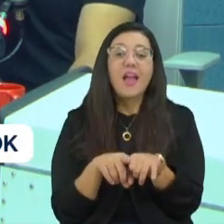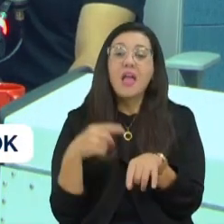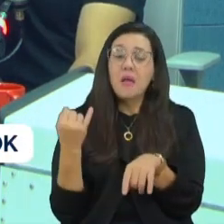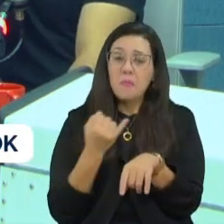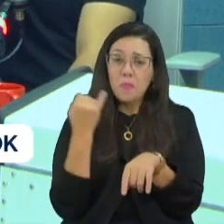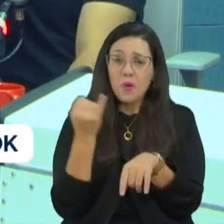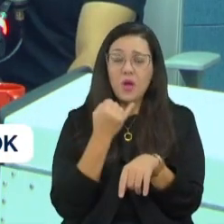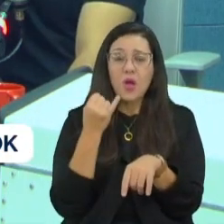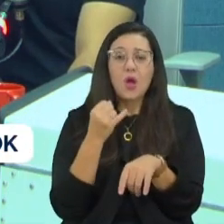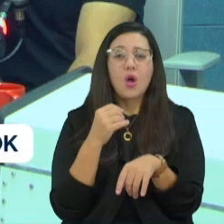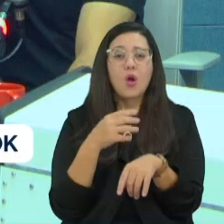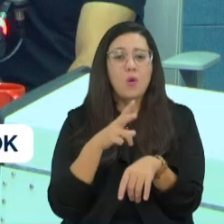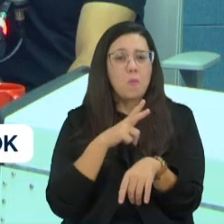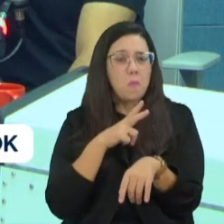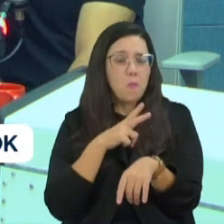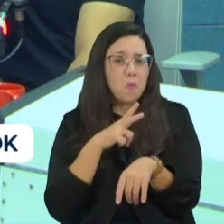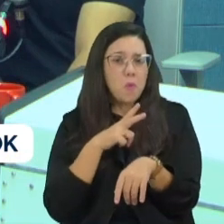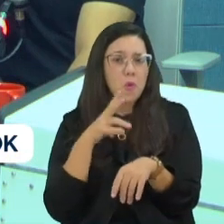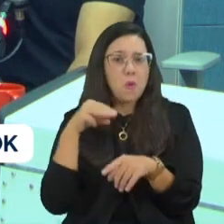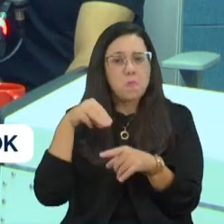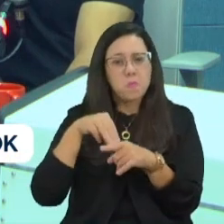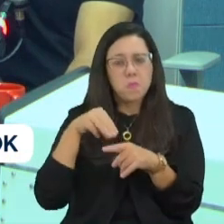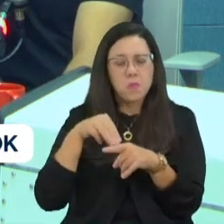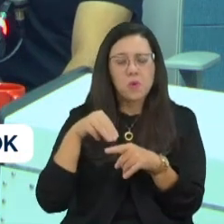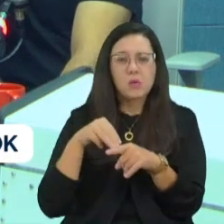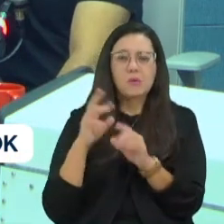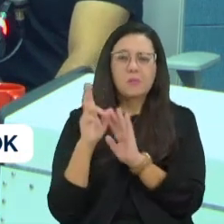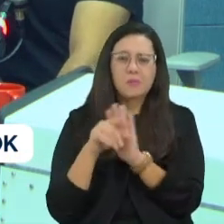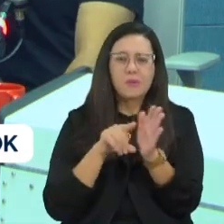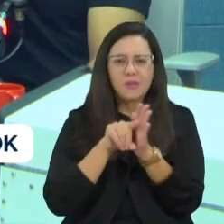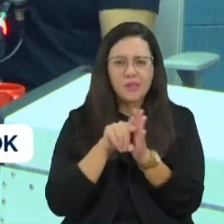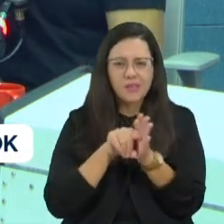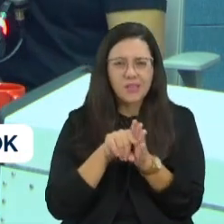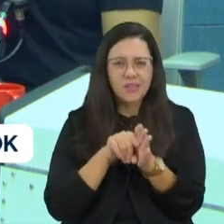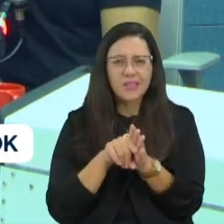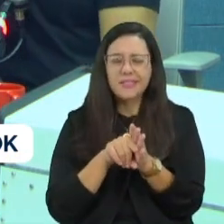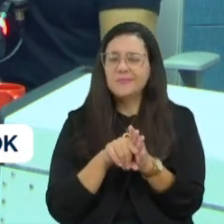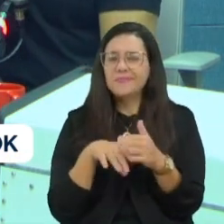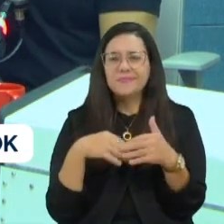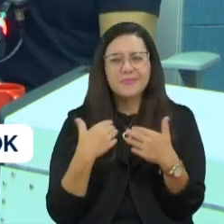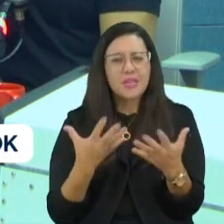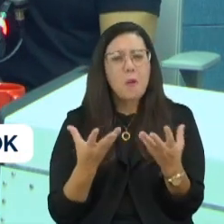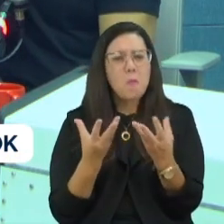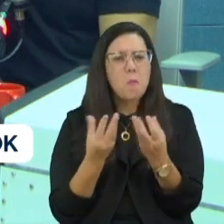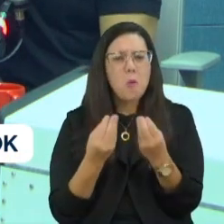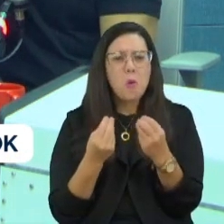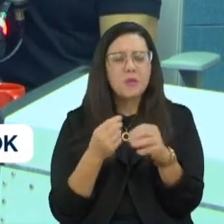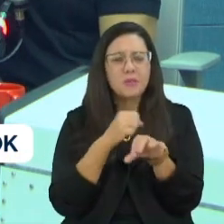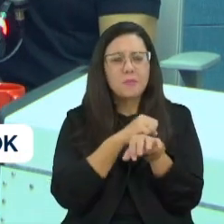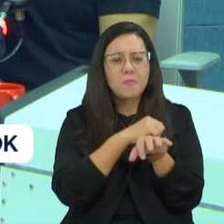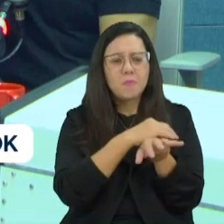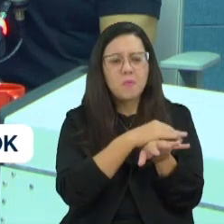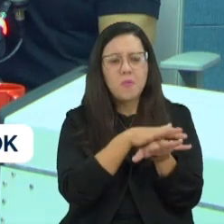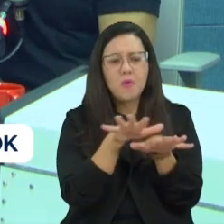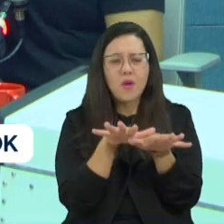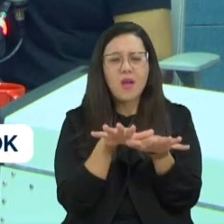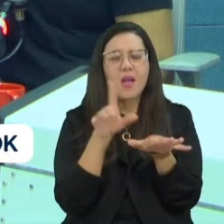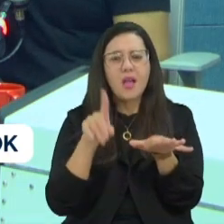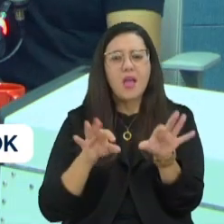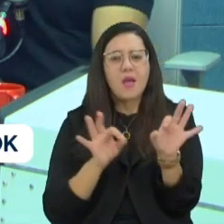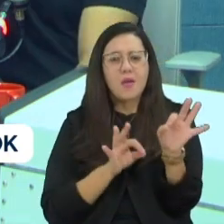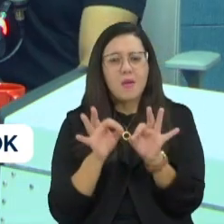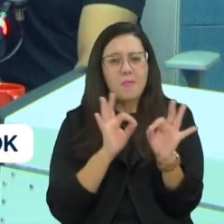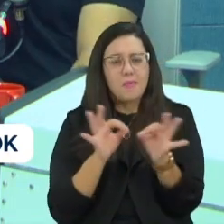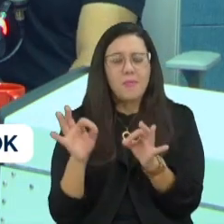empresas, na área pública, na área privada, em perícia, em auditoria. Então, esse aluno, ele sai totalmente preparado para o